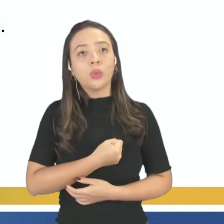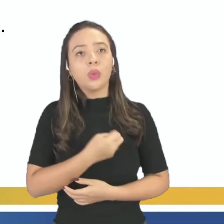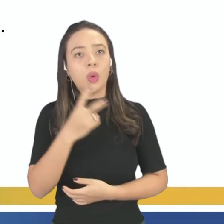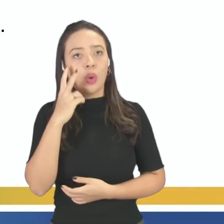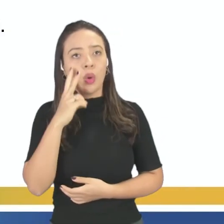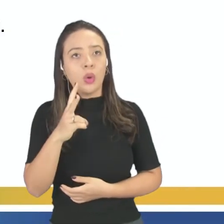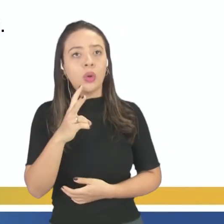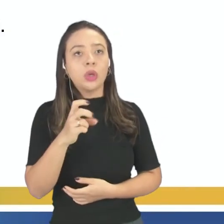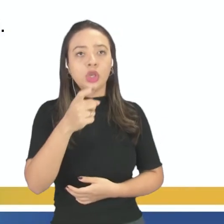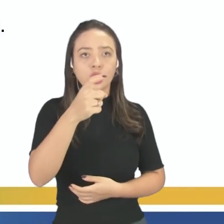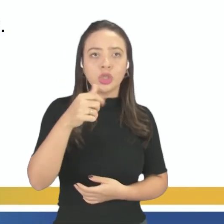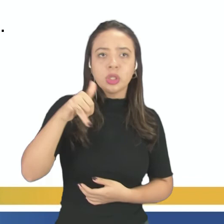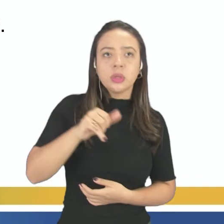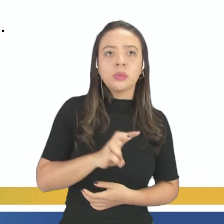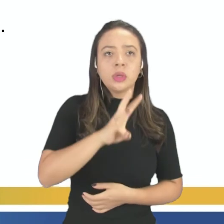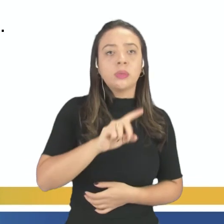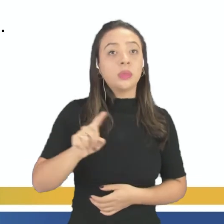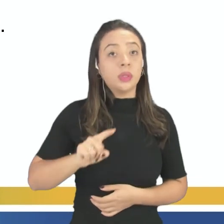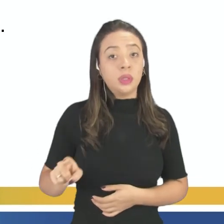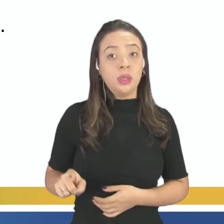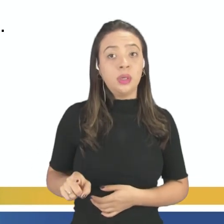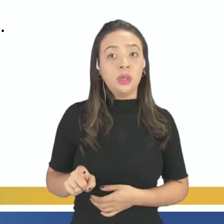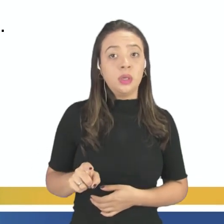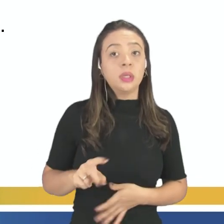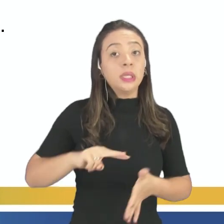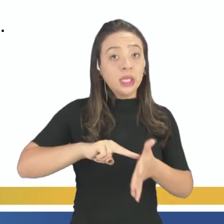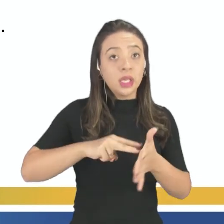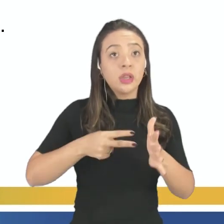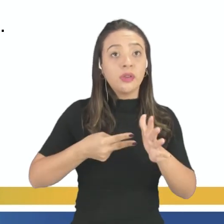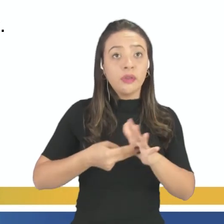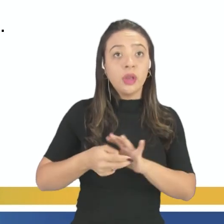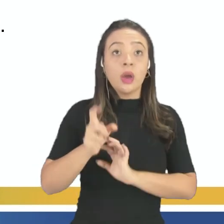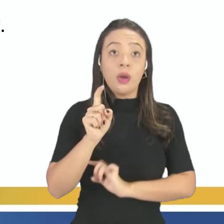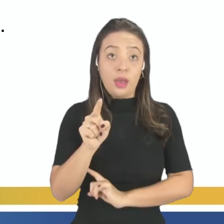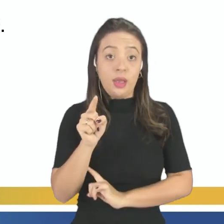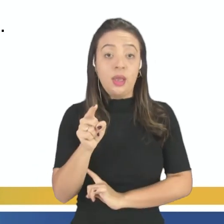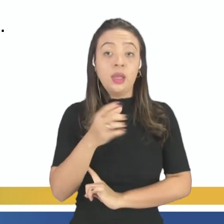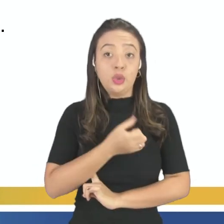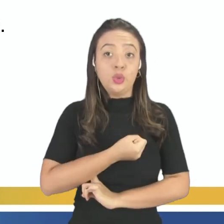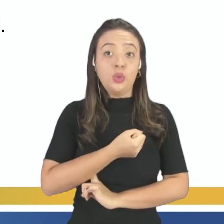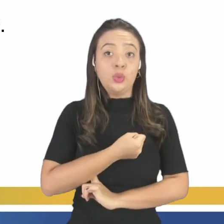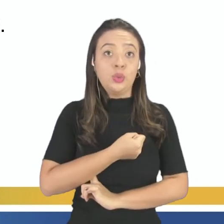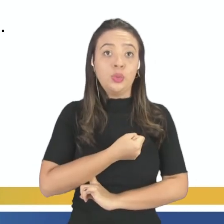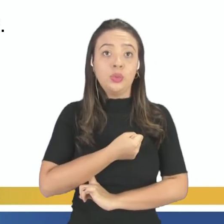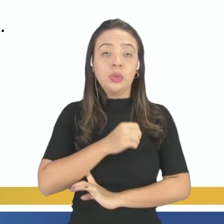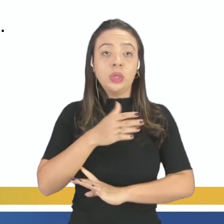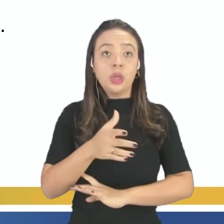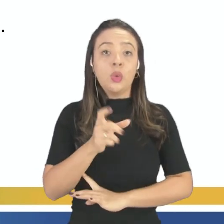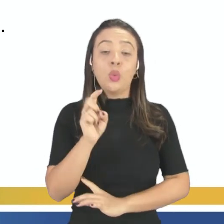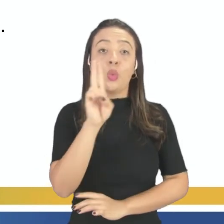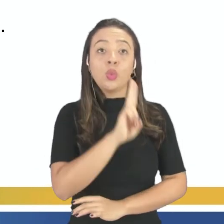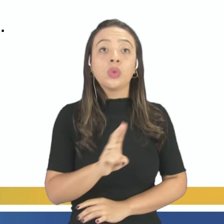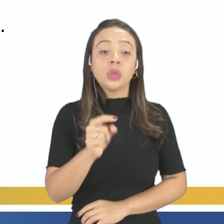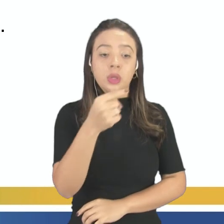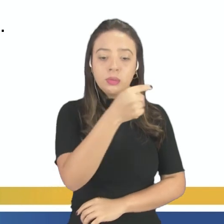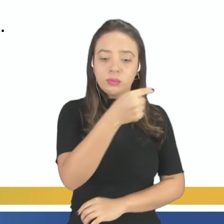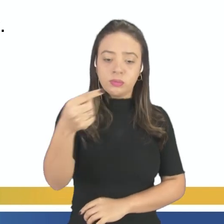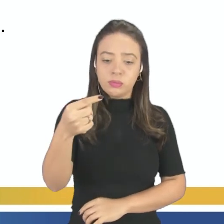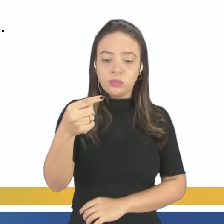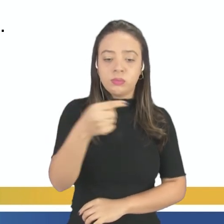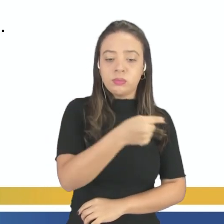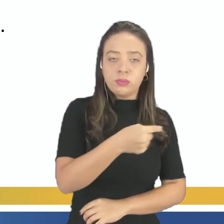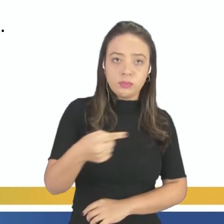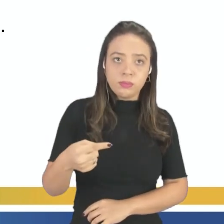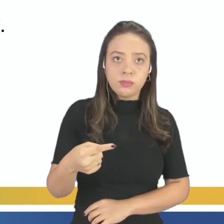ó, x, y, w e z, eles vão corresponder a essas palavras aqui. Então, pegando a primeira linha e juntando a segunda